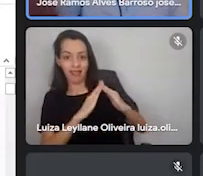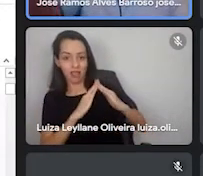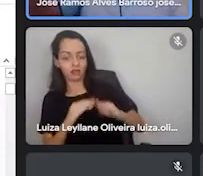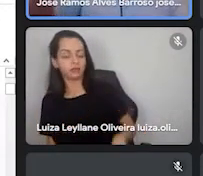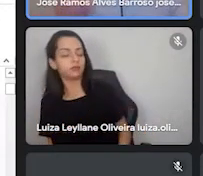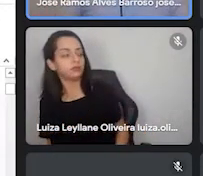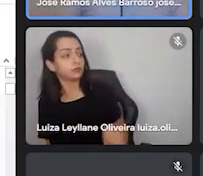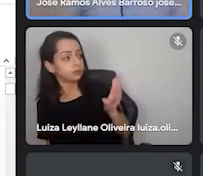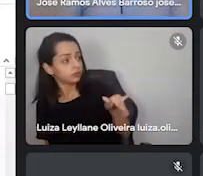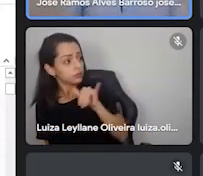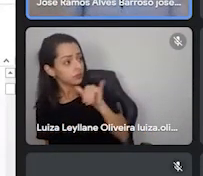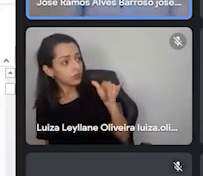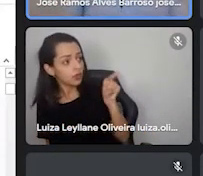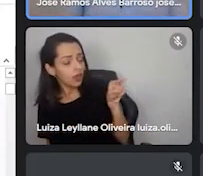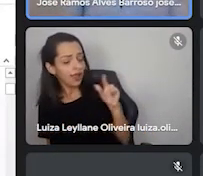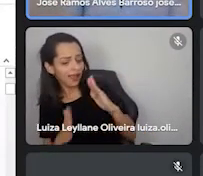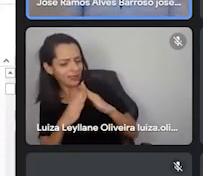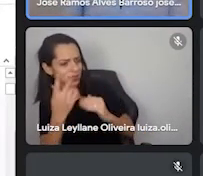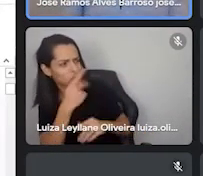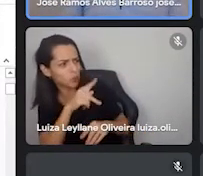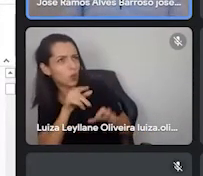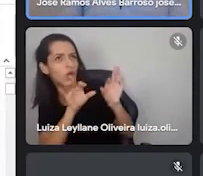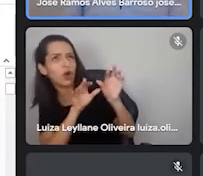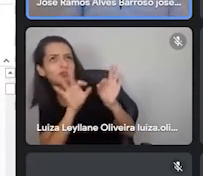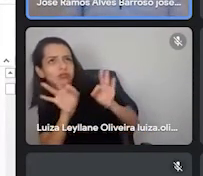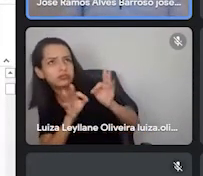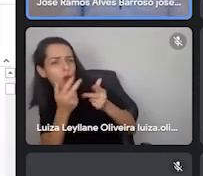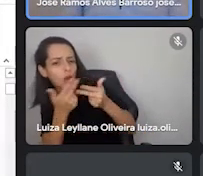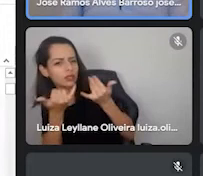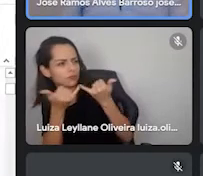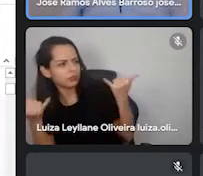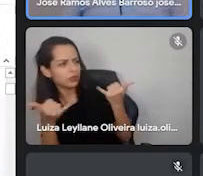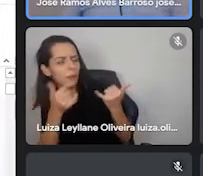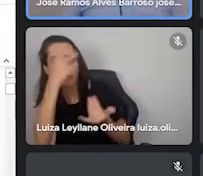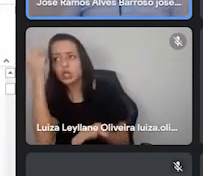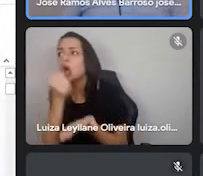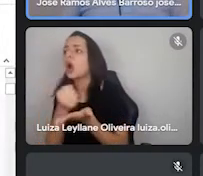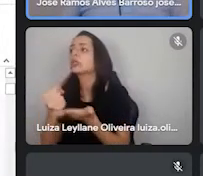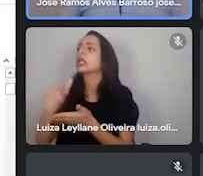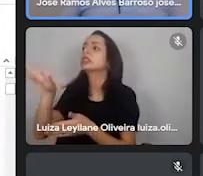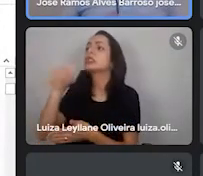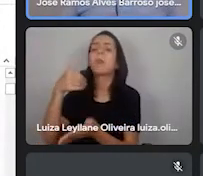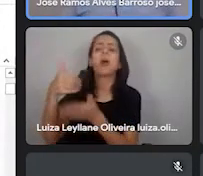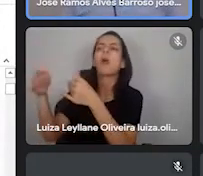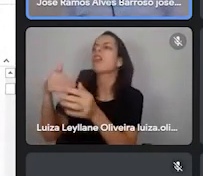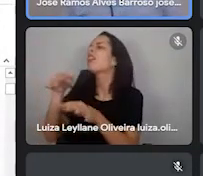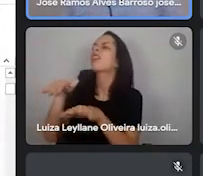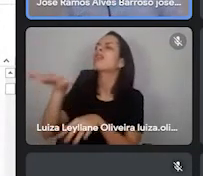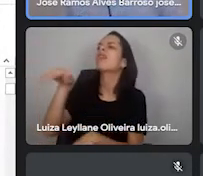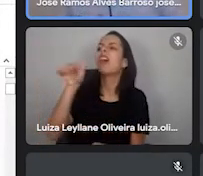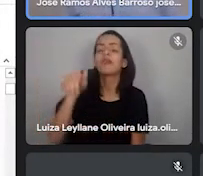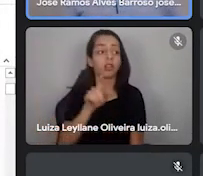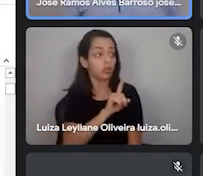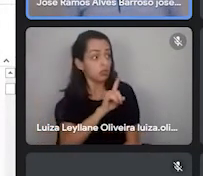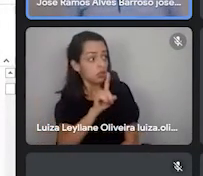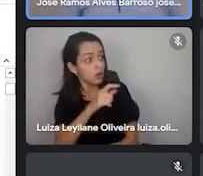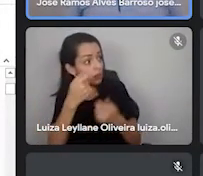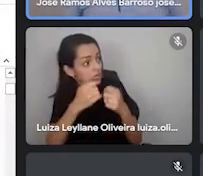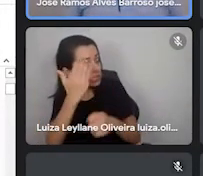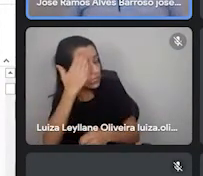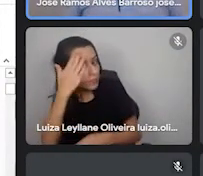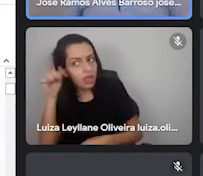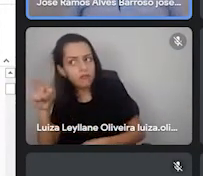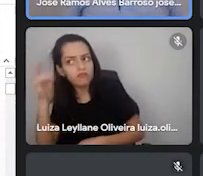o serviço aqui de sua casa, não. Contrata uma pessoa que tem um certo